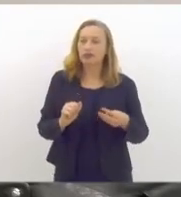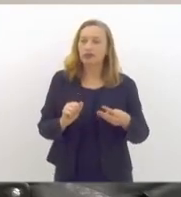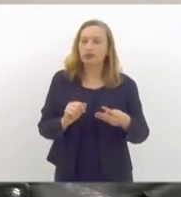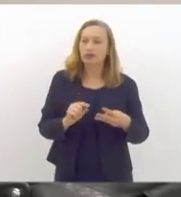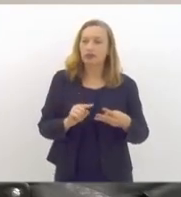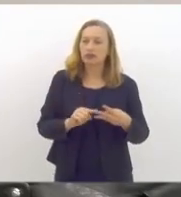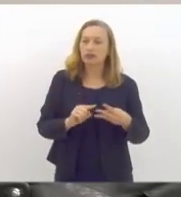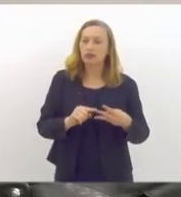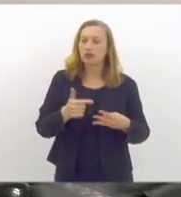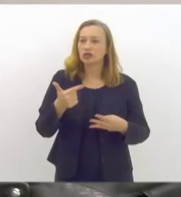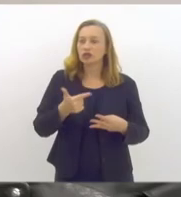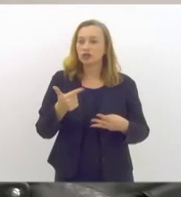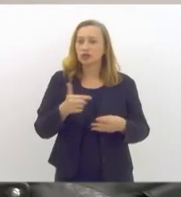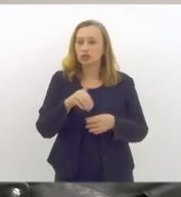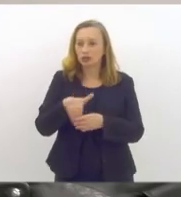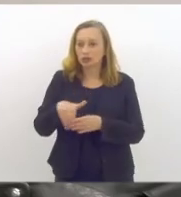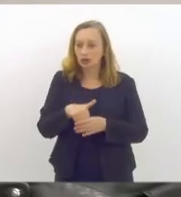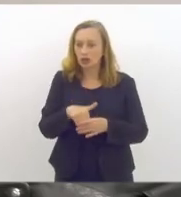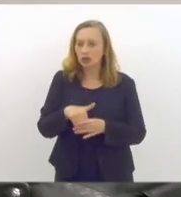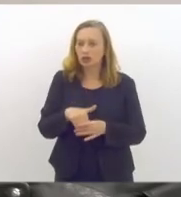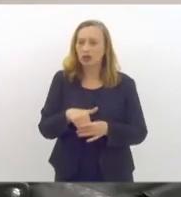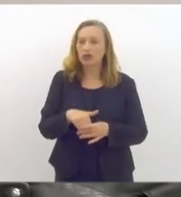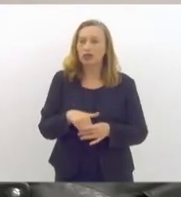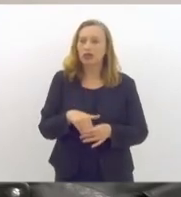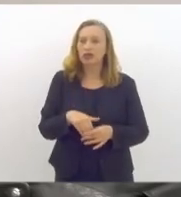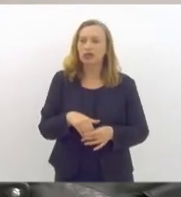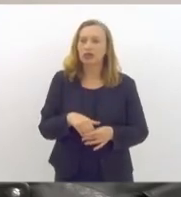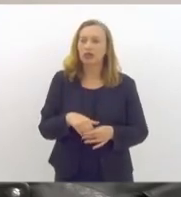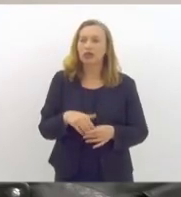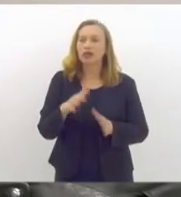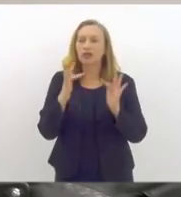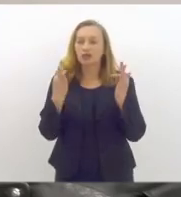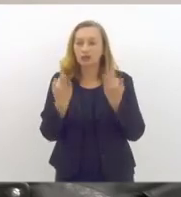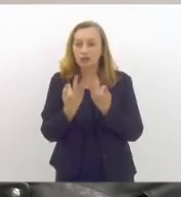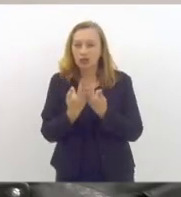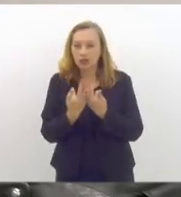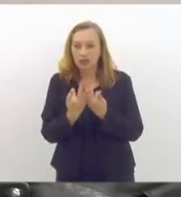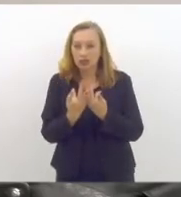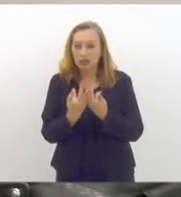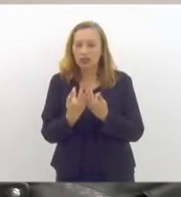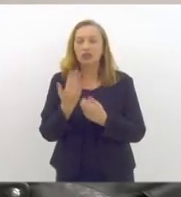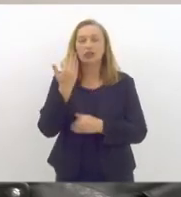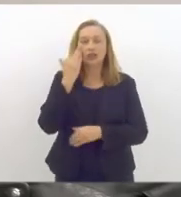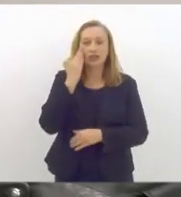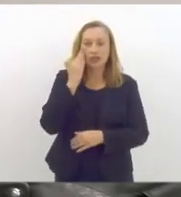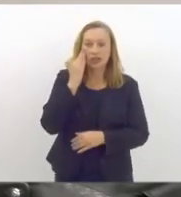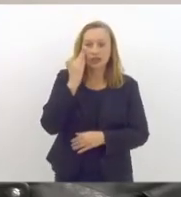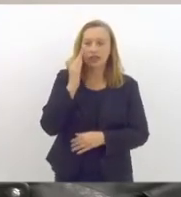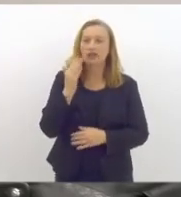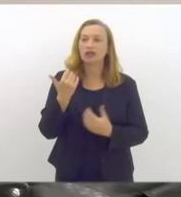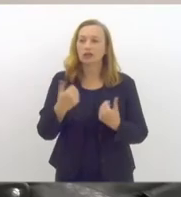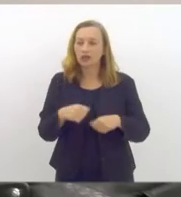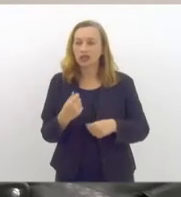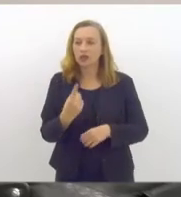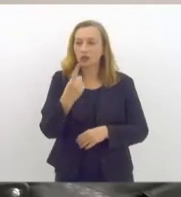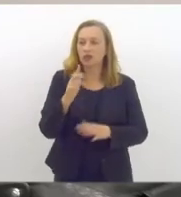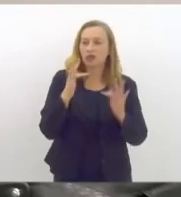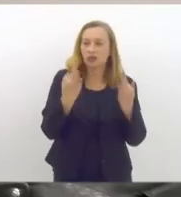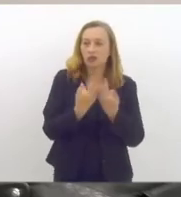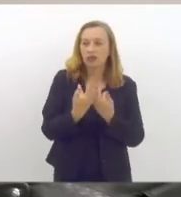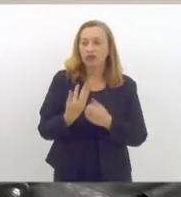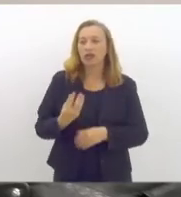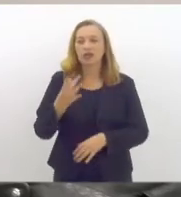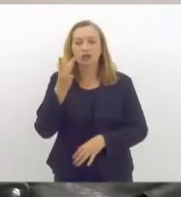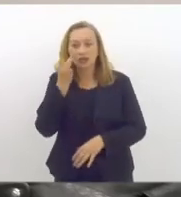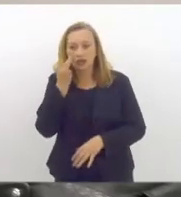Meu segundo voto, meu não dá amar, né, é quanto familiar, né, que a gente entende que tem que ter um familiar presente, não?